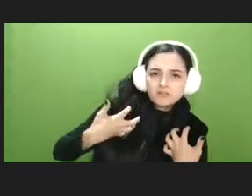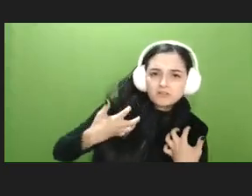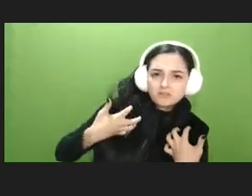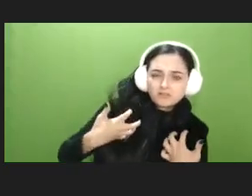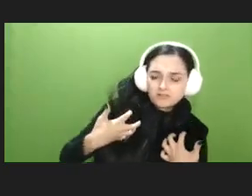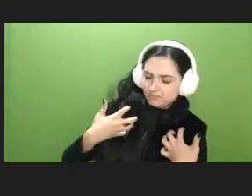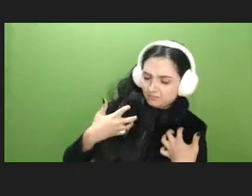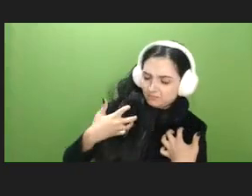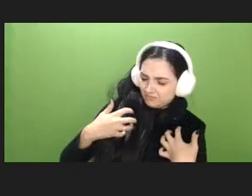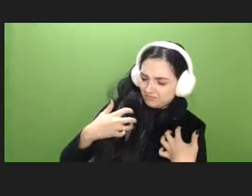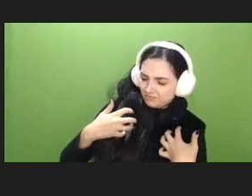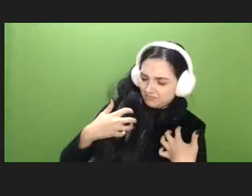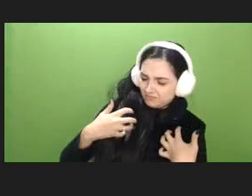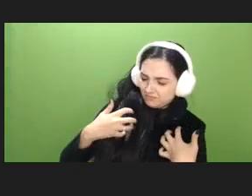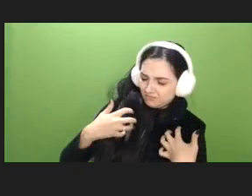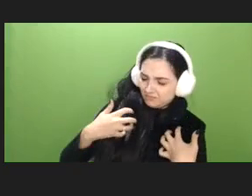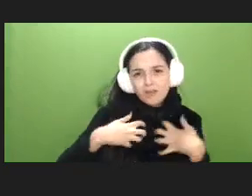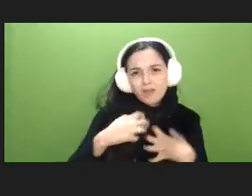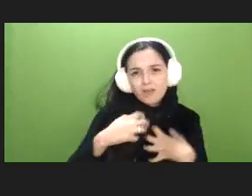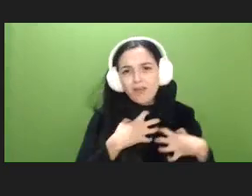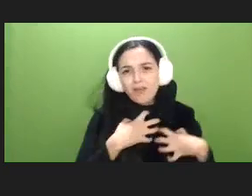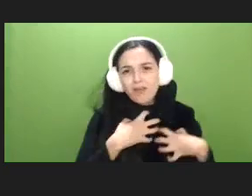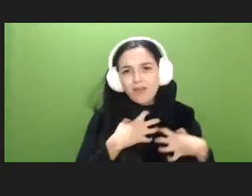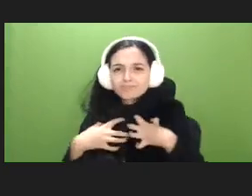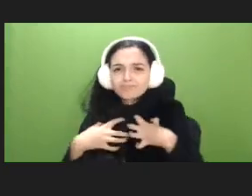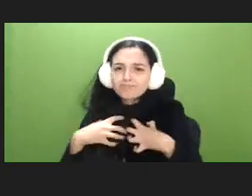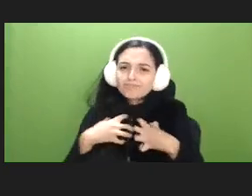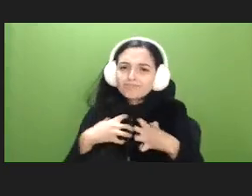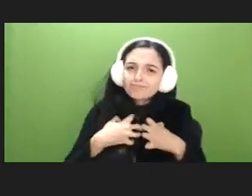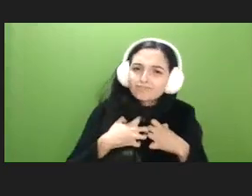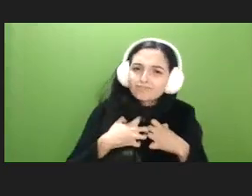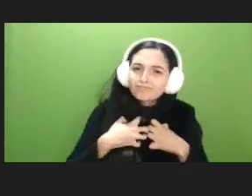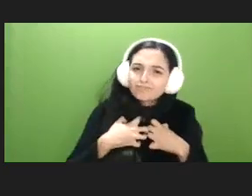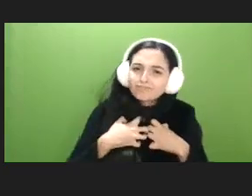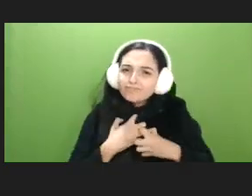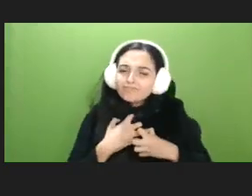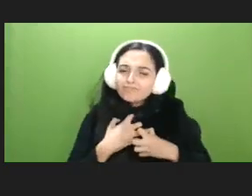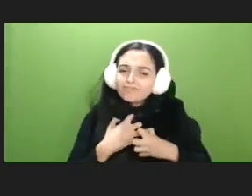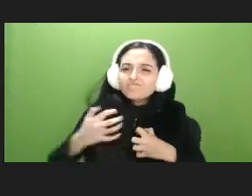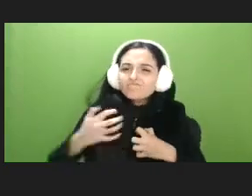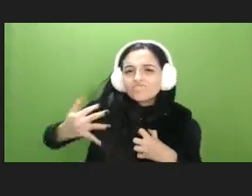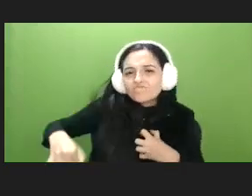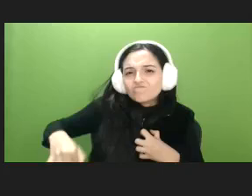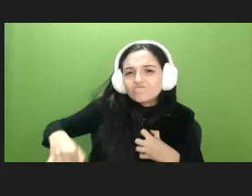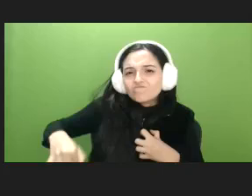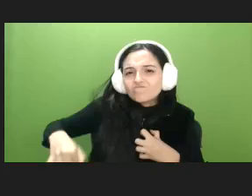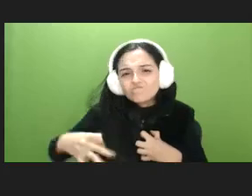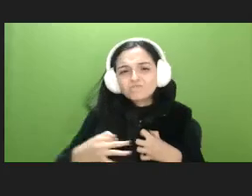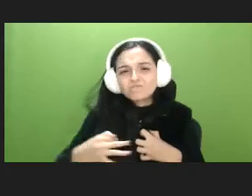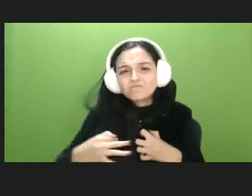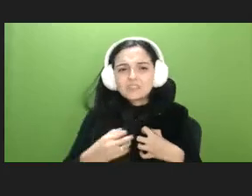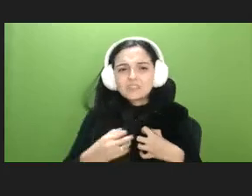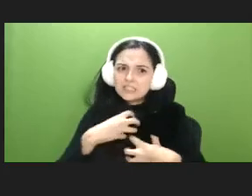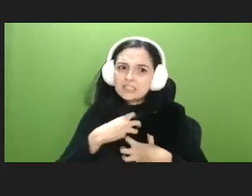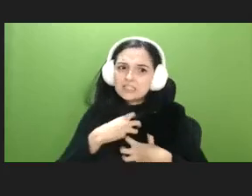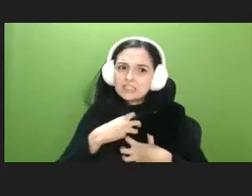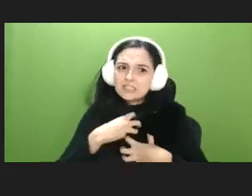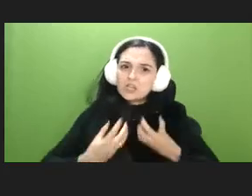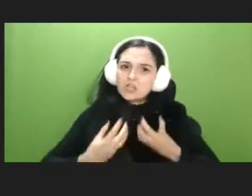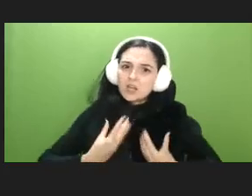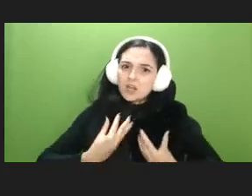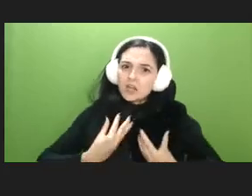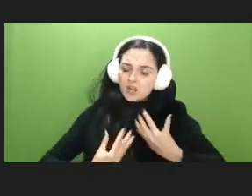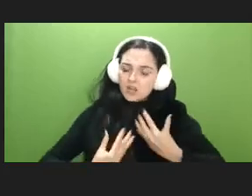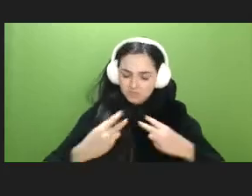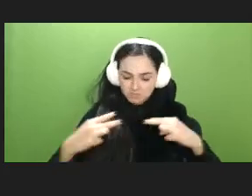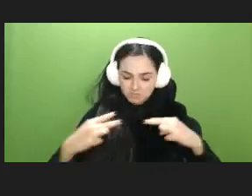um aperto, uma dor, uma queimação, é um sinal que pode estar